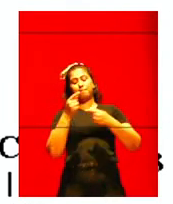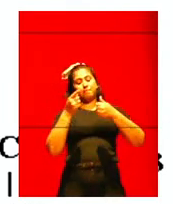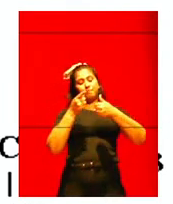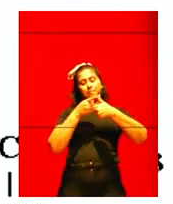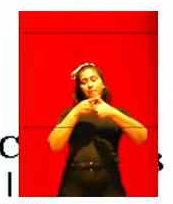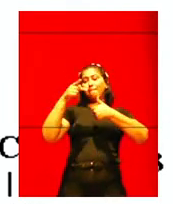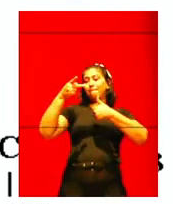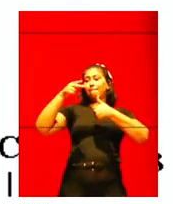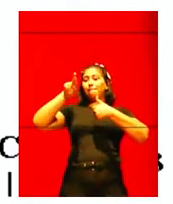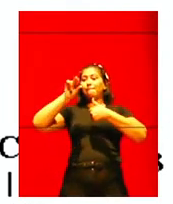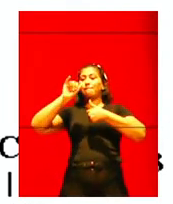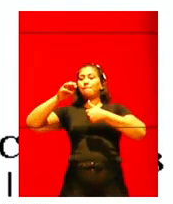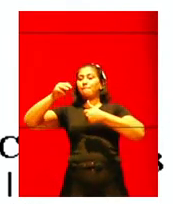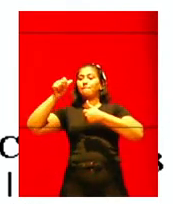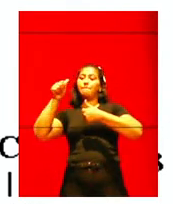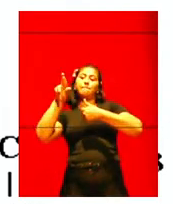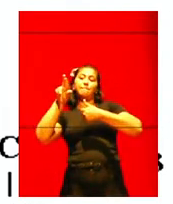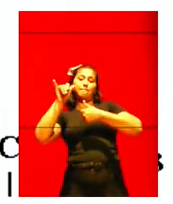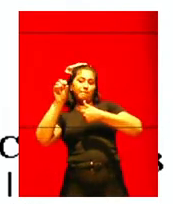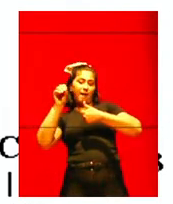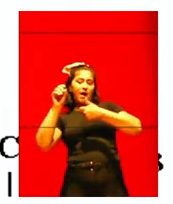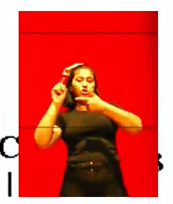primário.